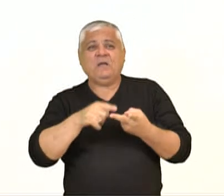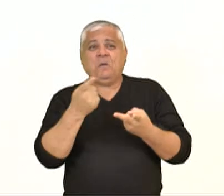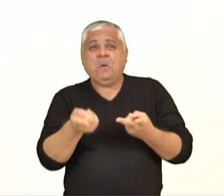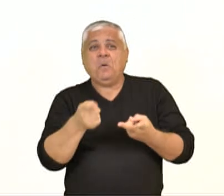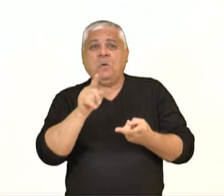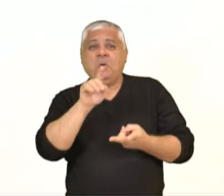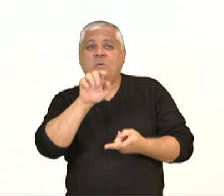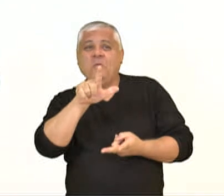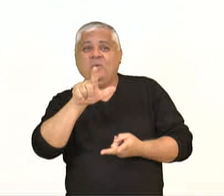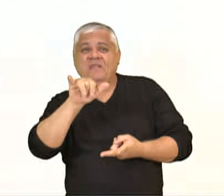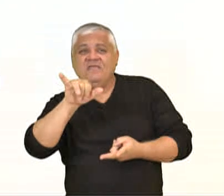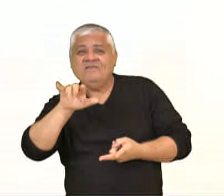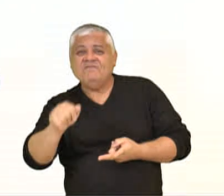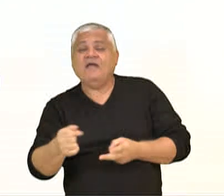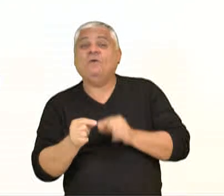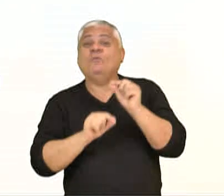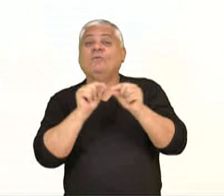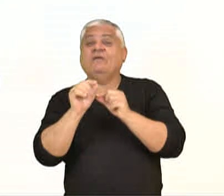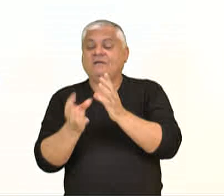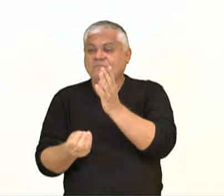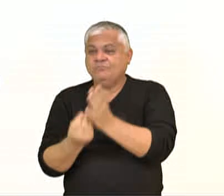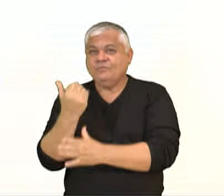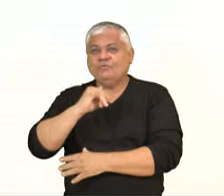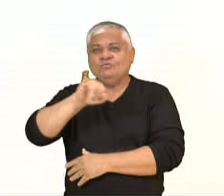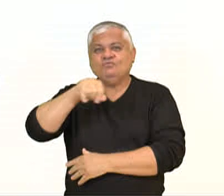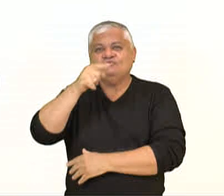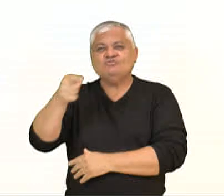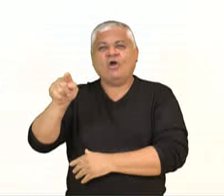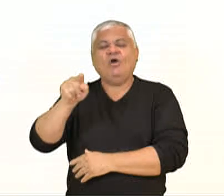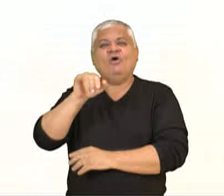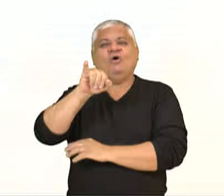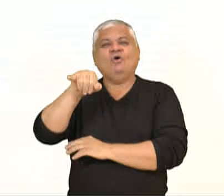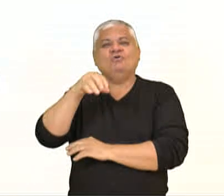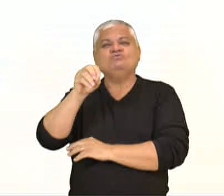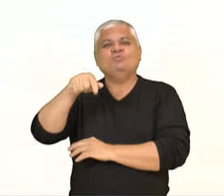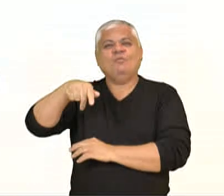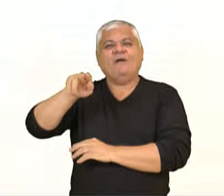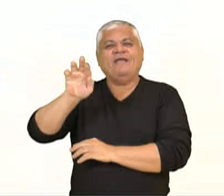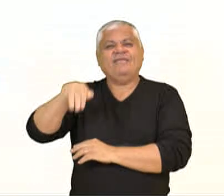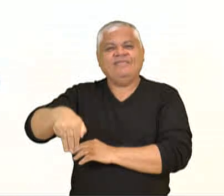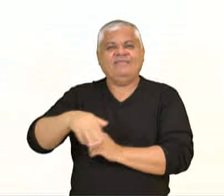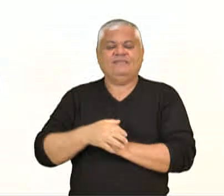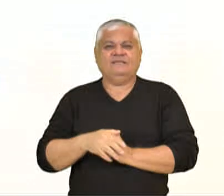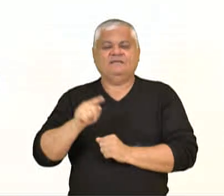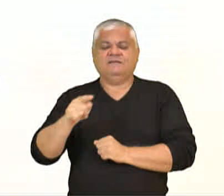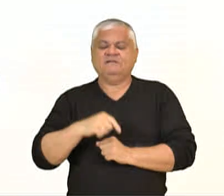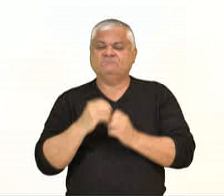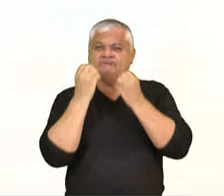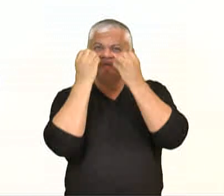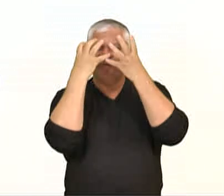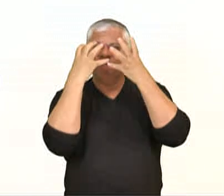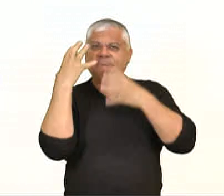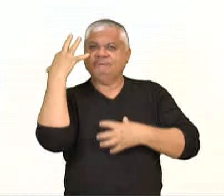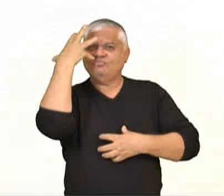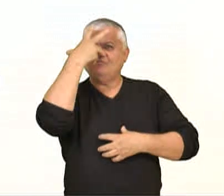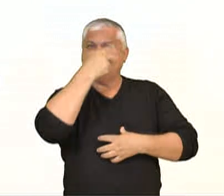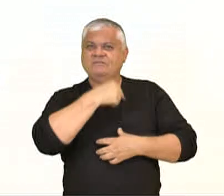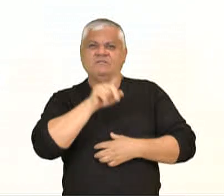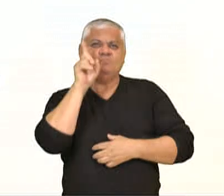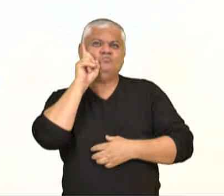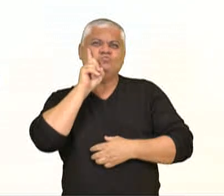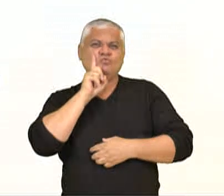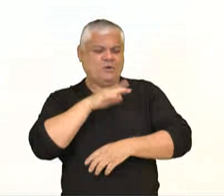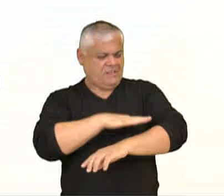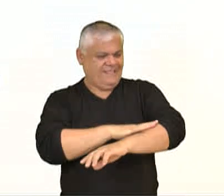a Jó Joaquim apareceu. Antes bonita, olhos de viva mosca, morena mel e